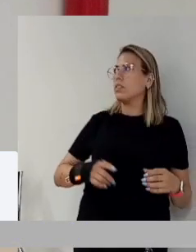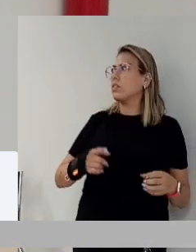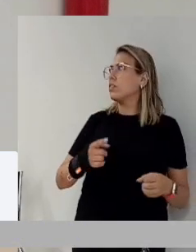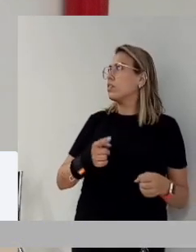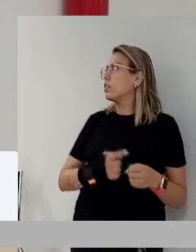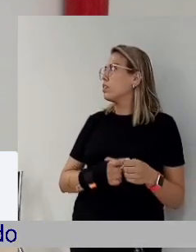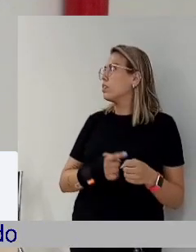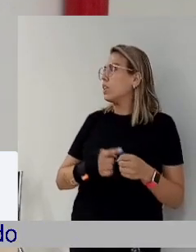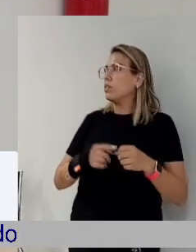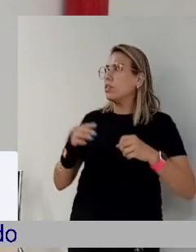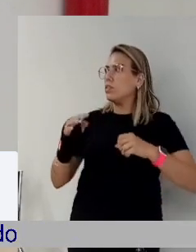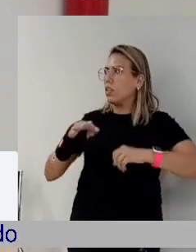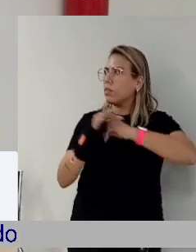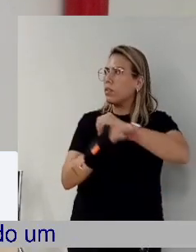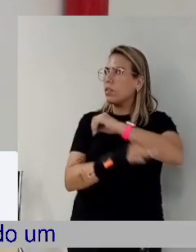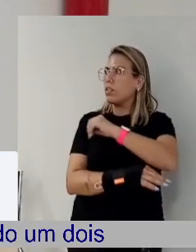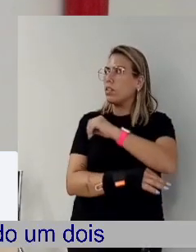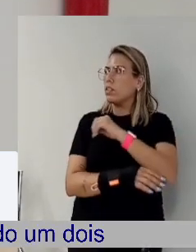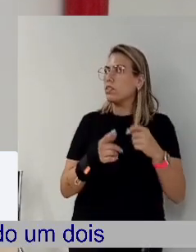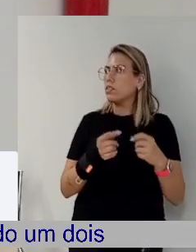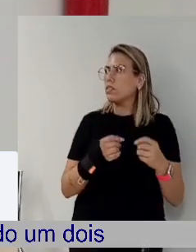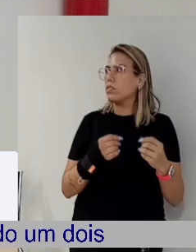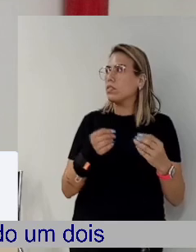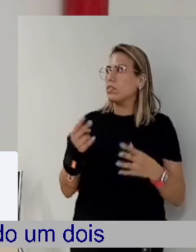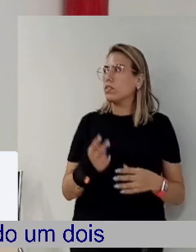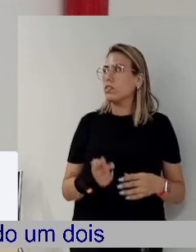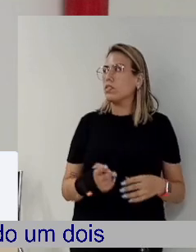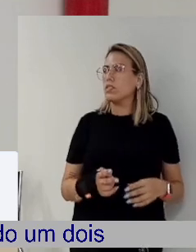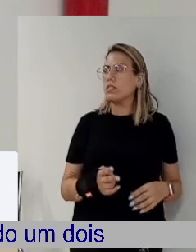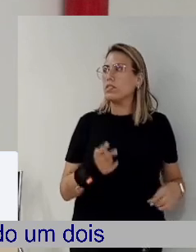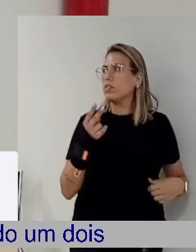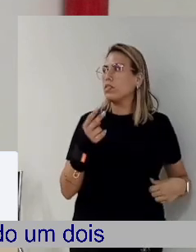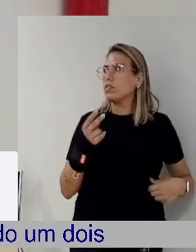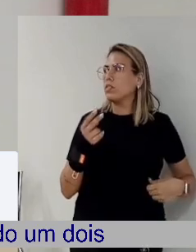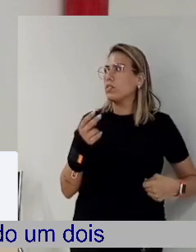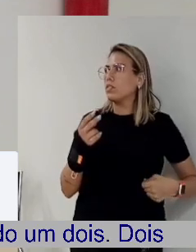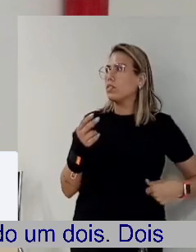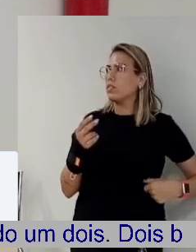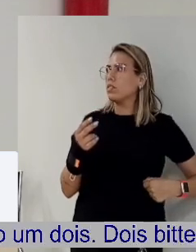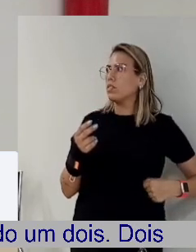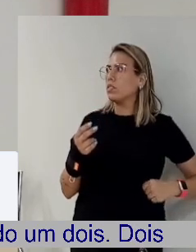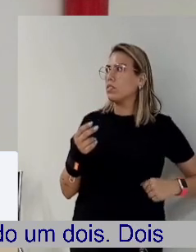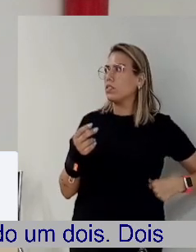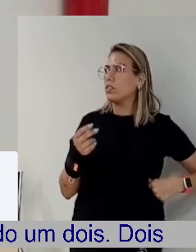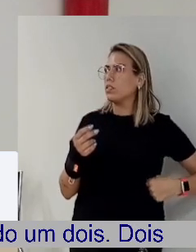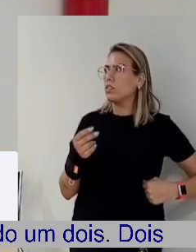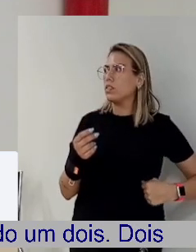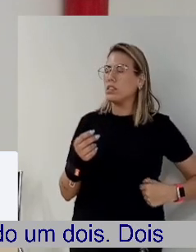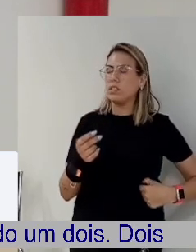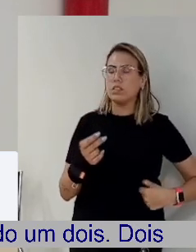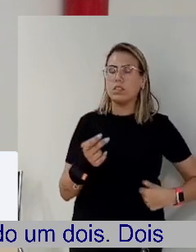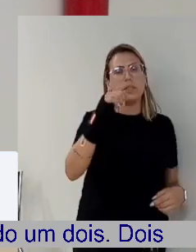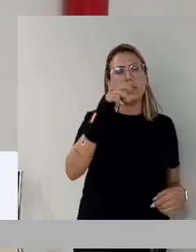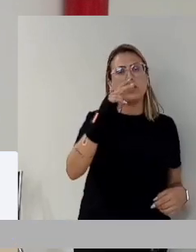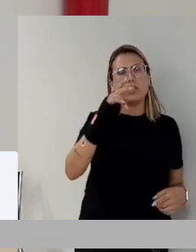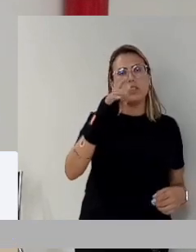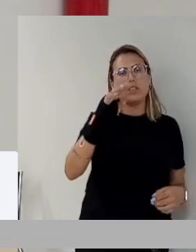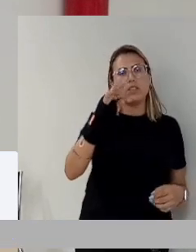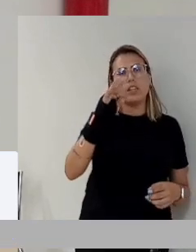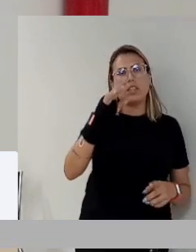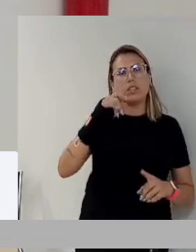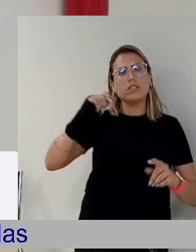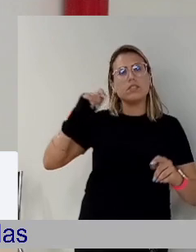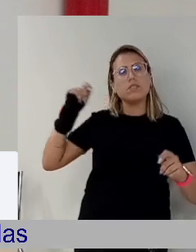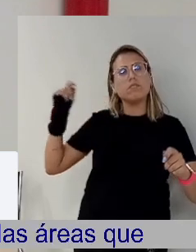contemplado com dois eh Dois Big tênis dois equipamentos de Big tênis e uma das